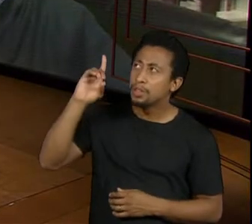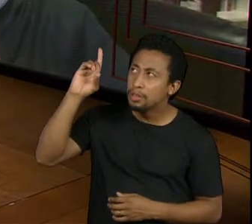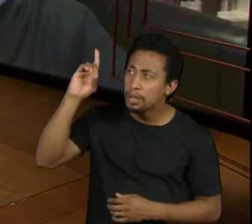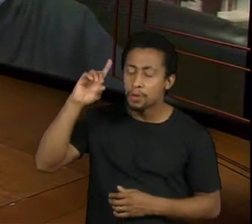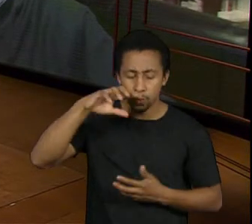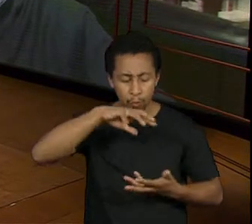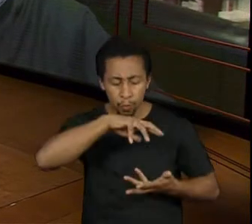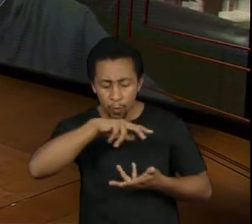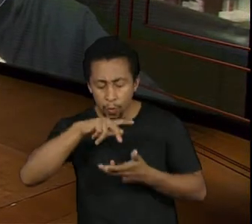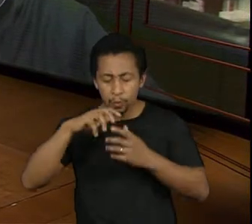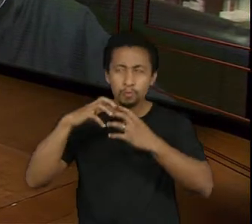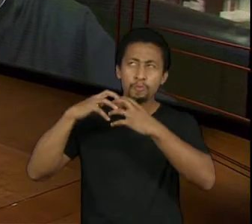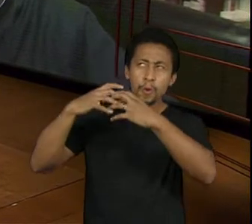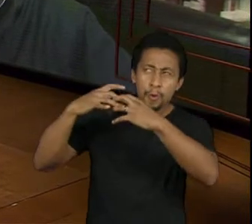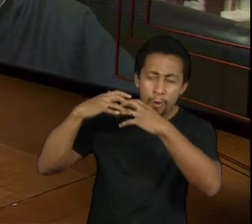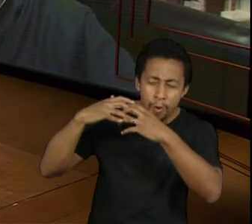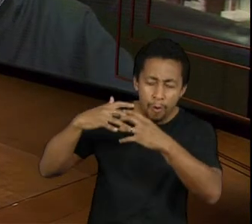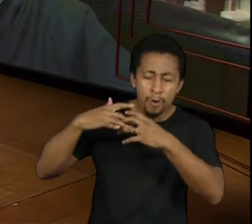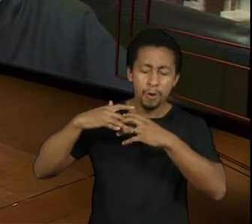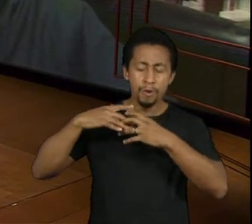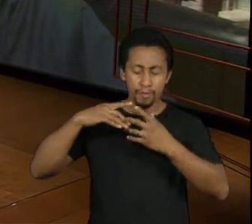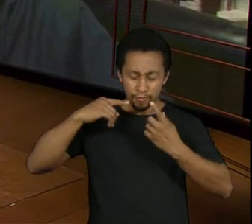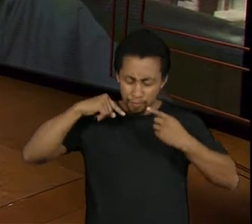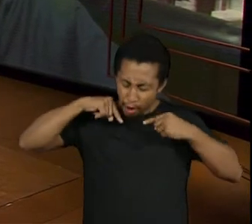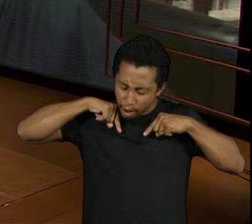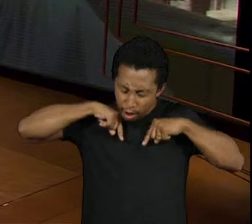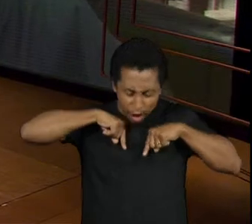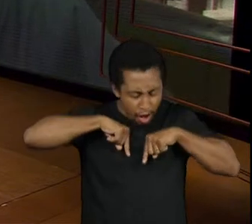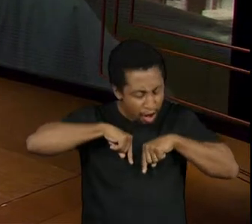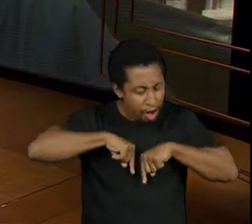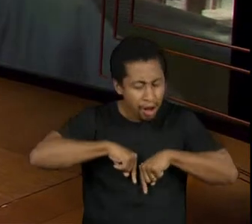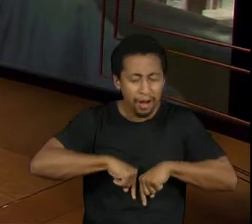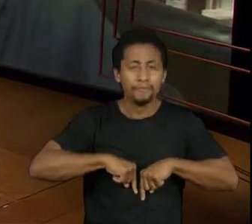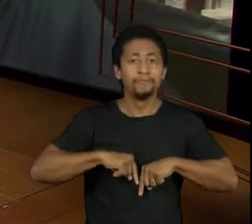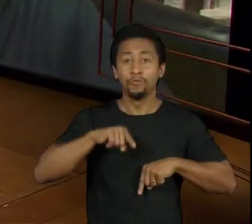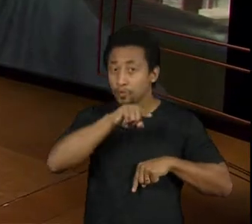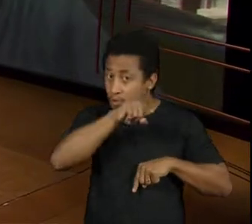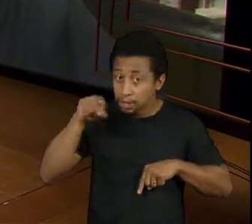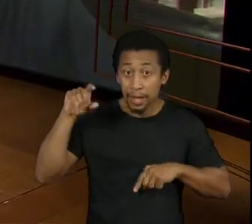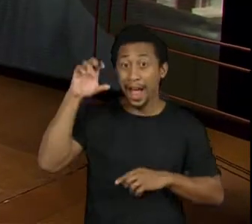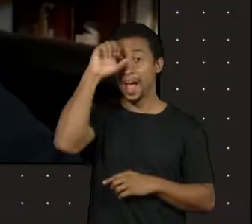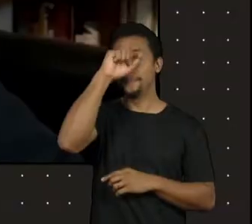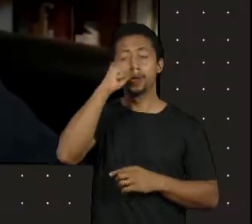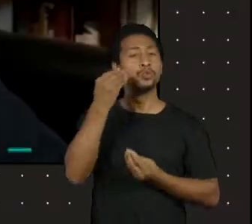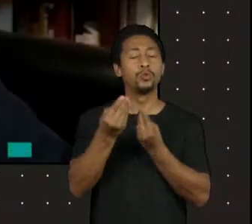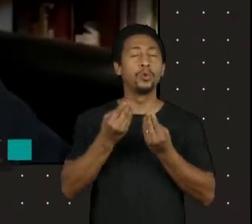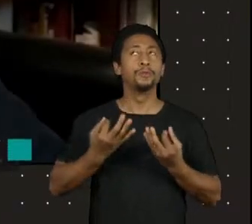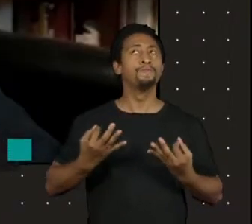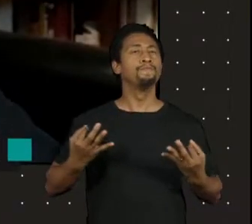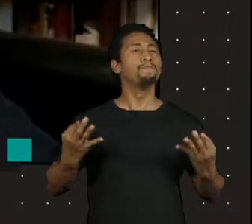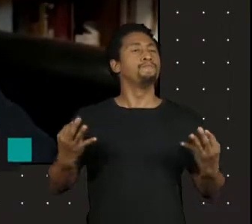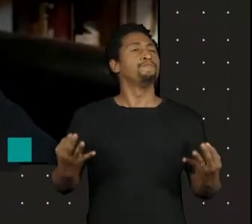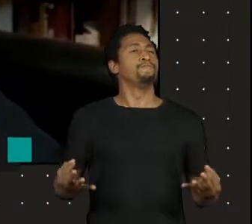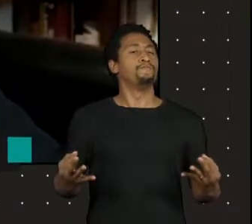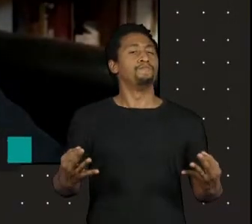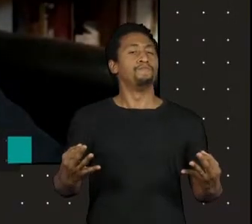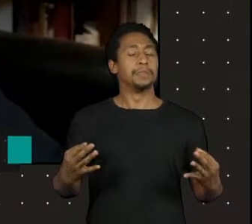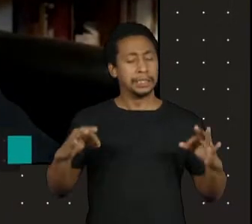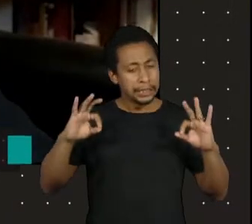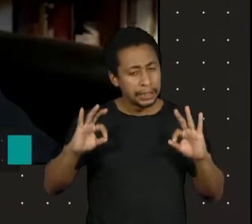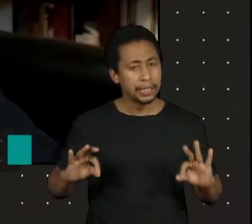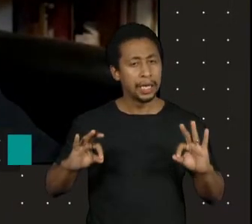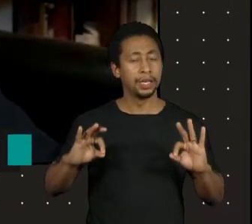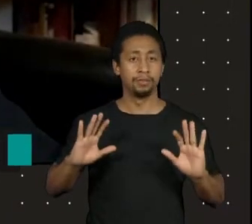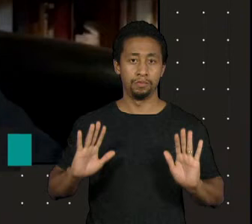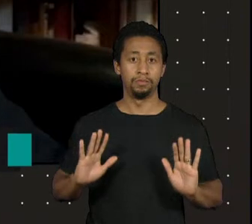essa reflexão profunda sobre você mesmo. Você aprende a meditar, você aprende a aprofundar um tema, e com esse